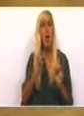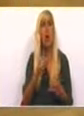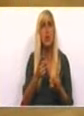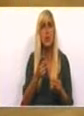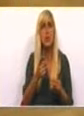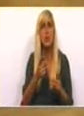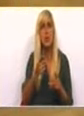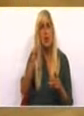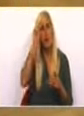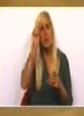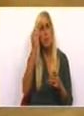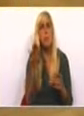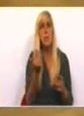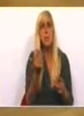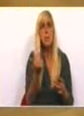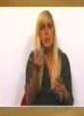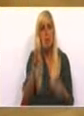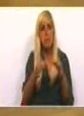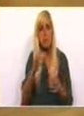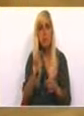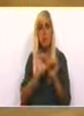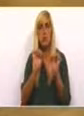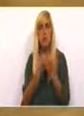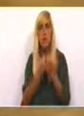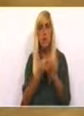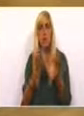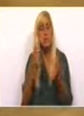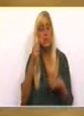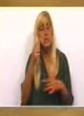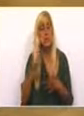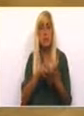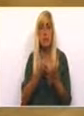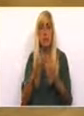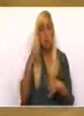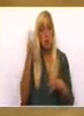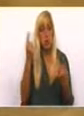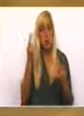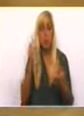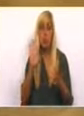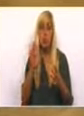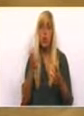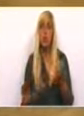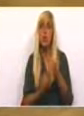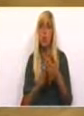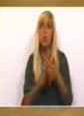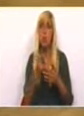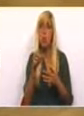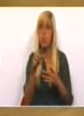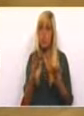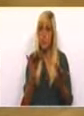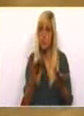mesmo desrespeito pela concertação social sempre demonstrado desde a criação deste